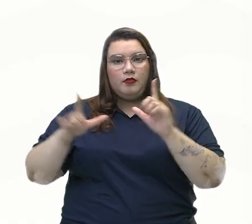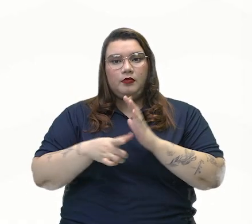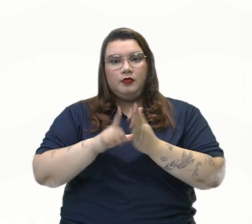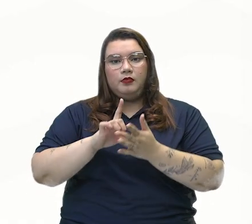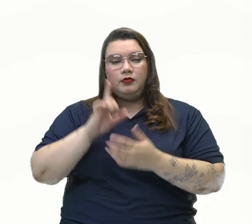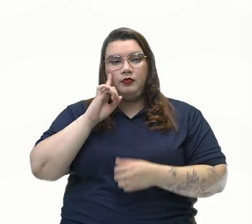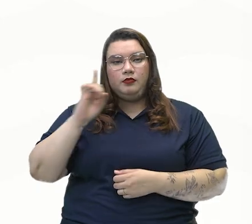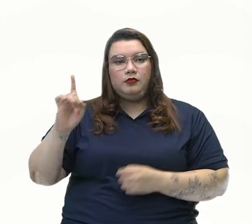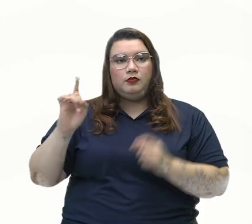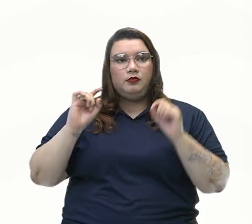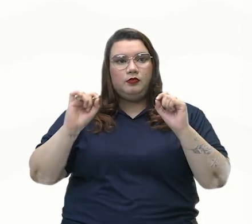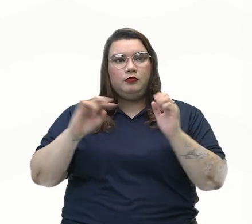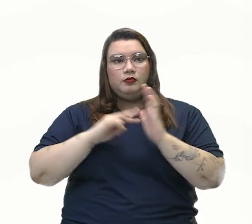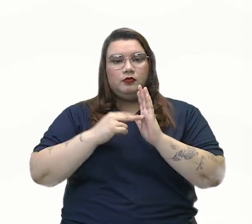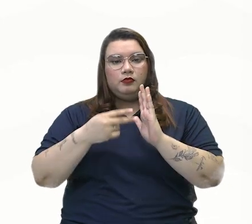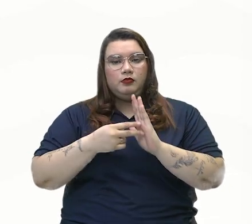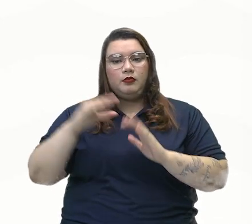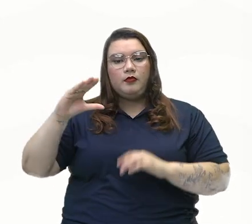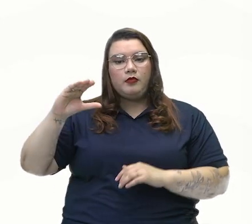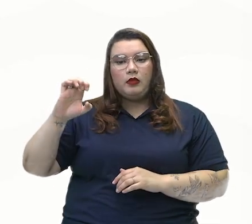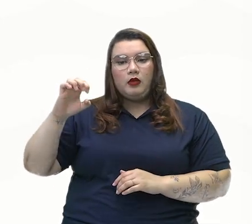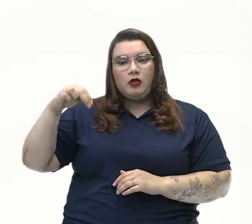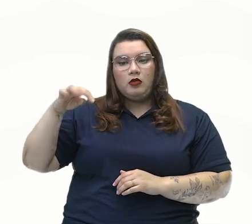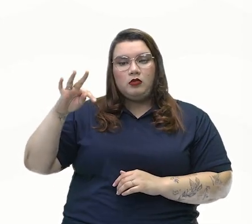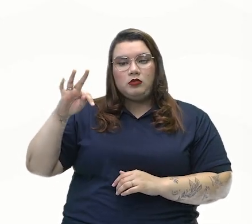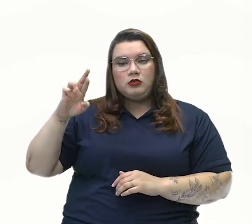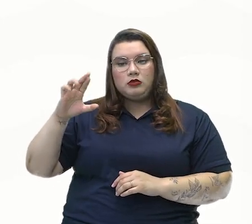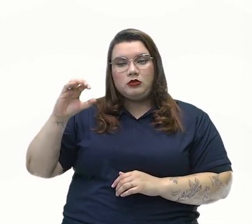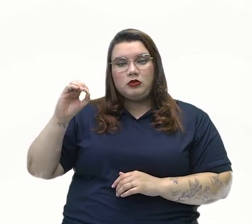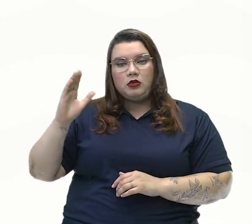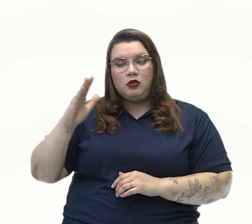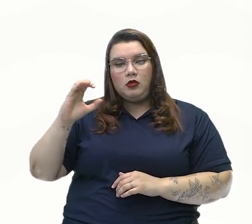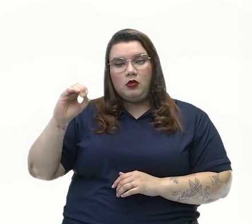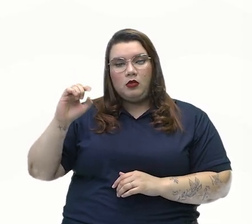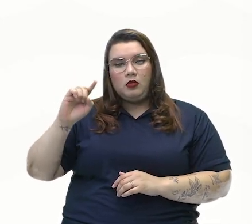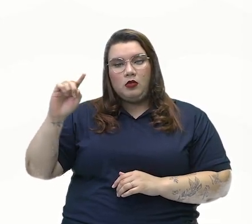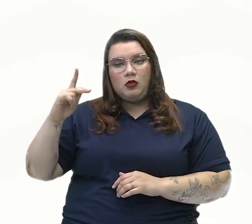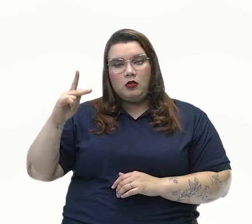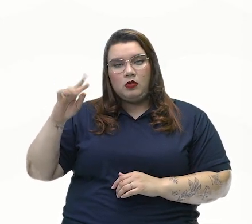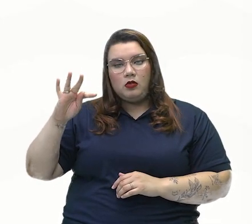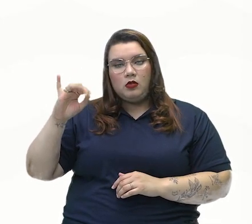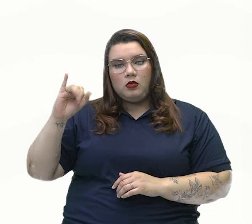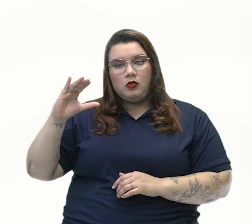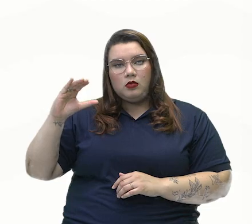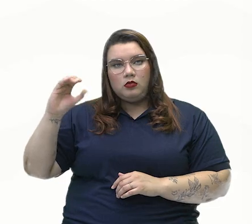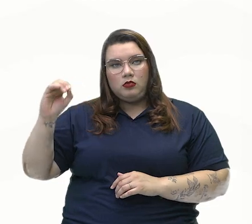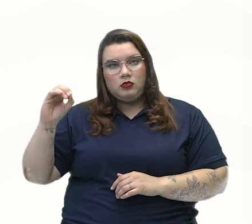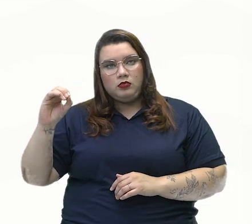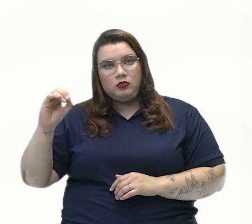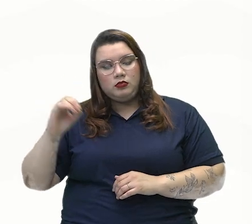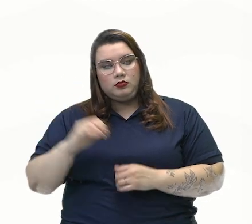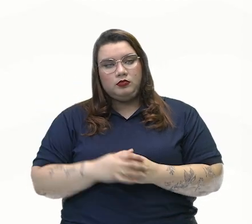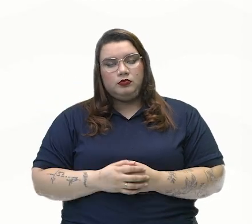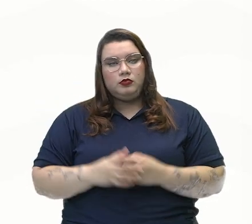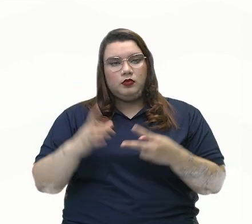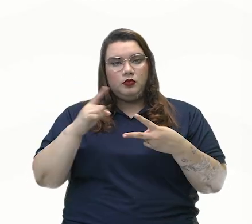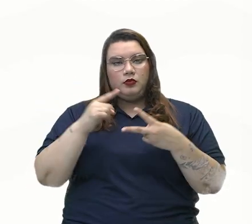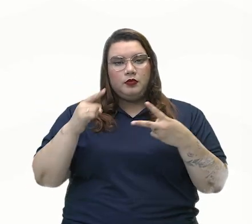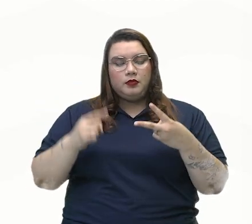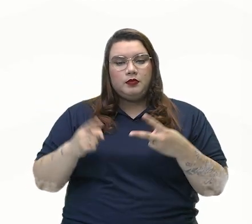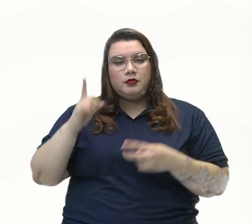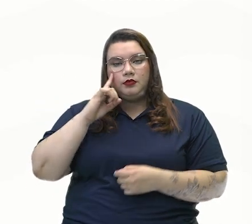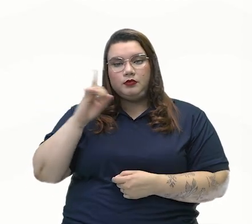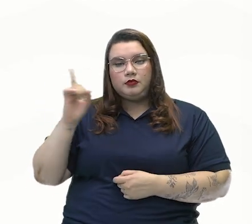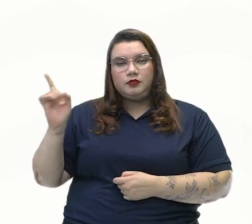na cartela anterior, o que é o centro óptico, tá? E o foco principal objeto e o foco principal